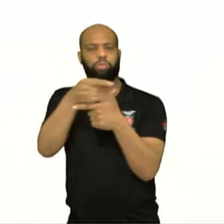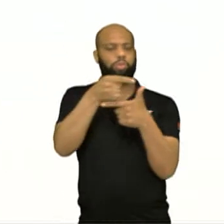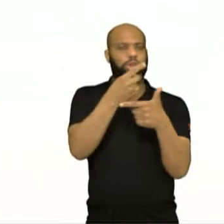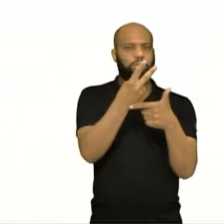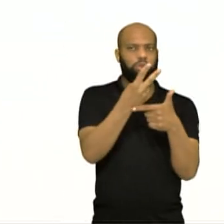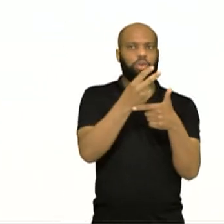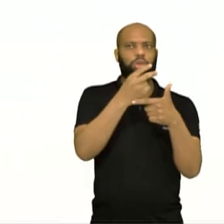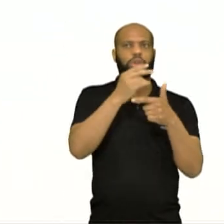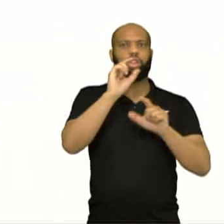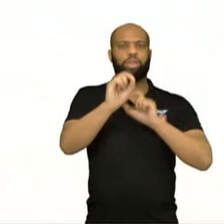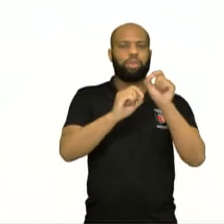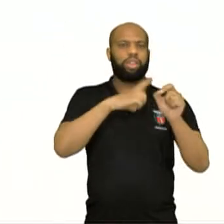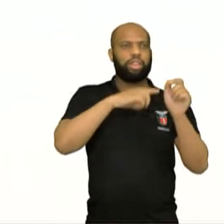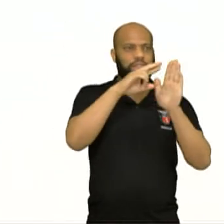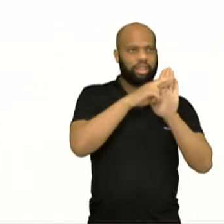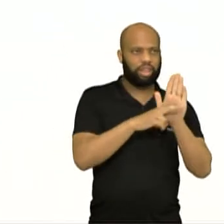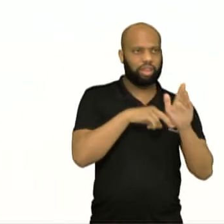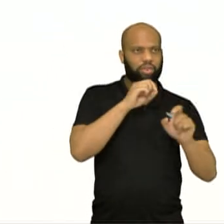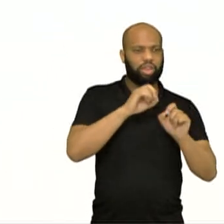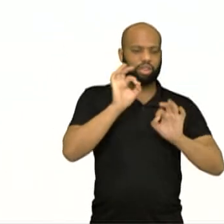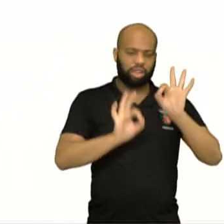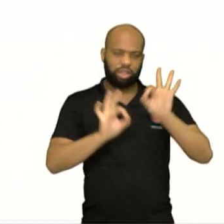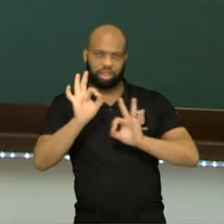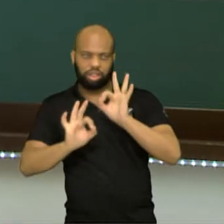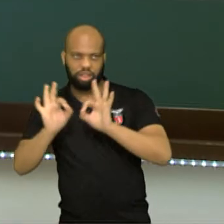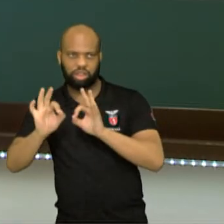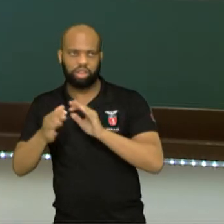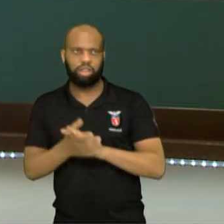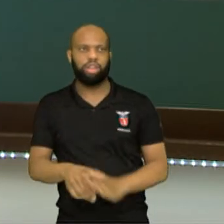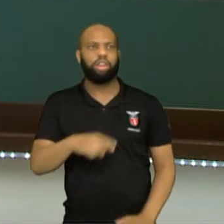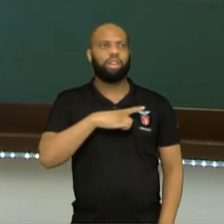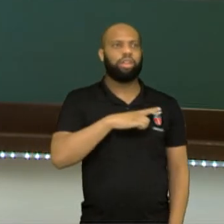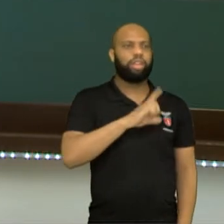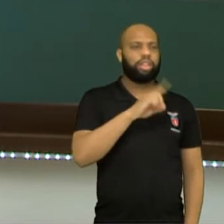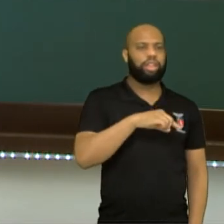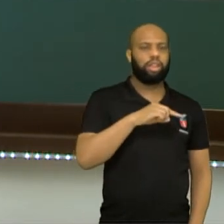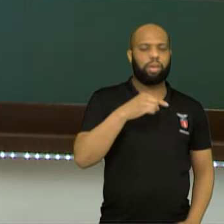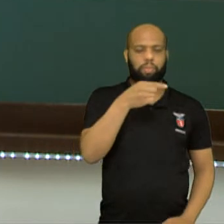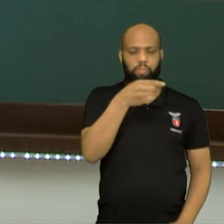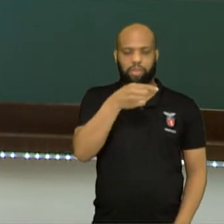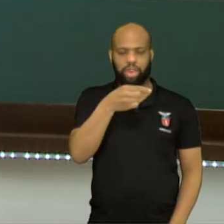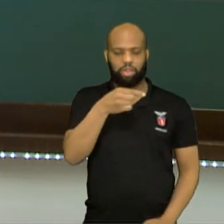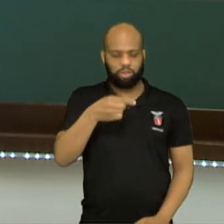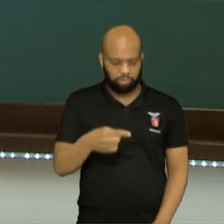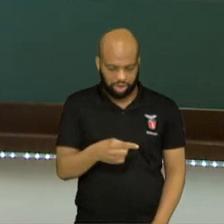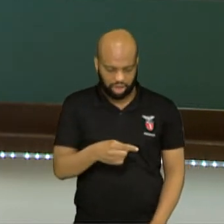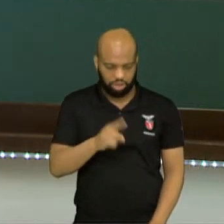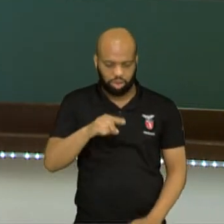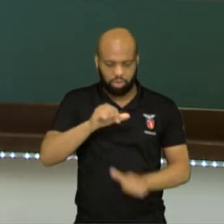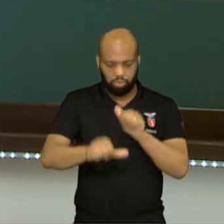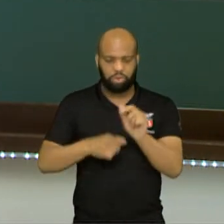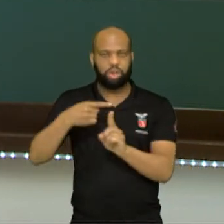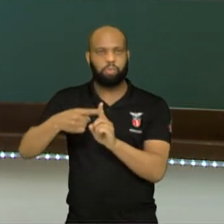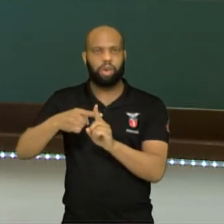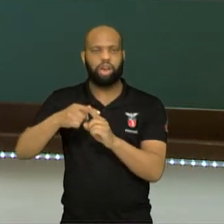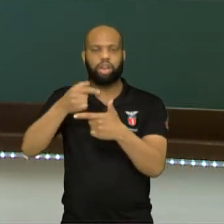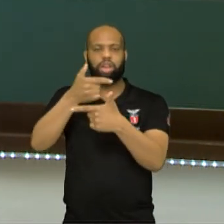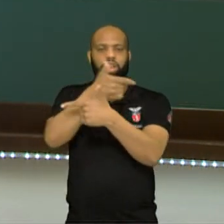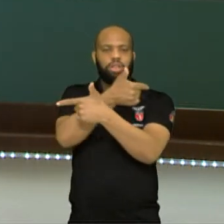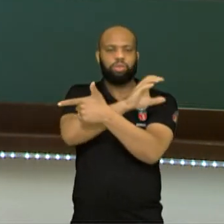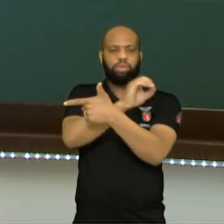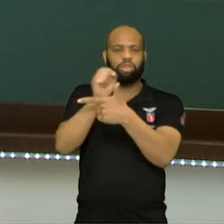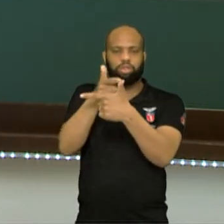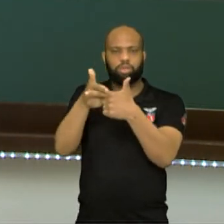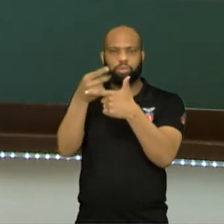de sinal a gente acerta os sinais da resposta. Menos com menos dá mais, 200 divididos por